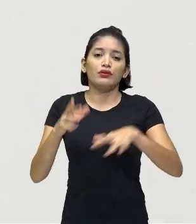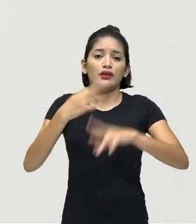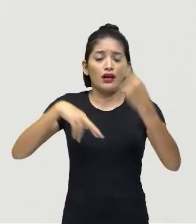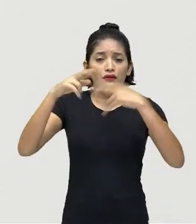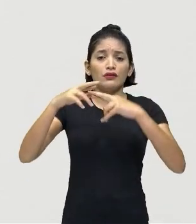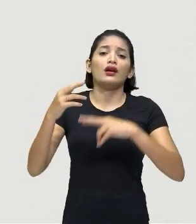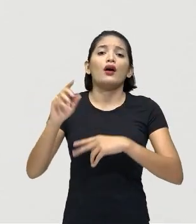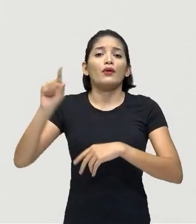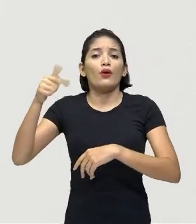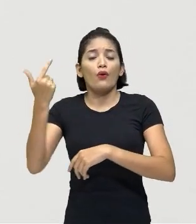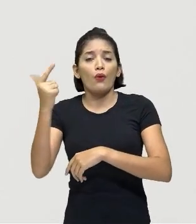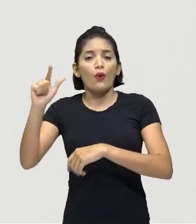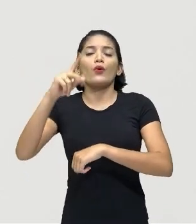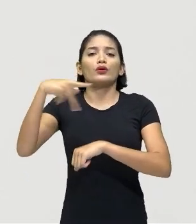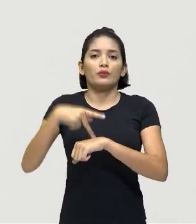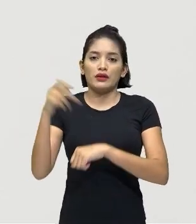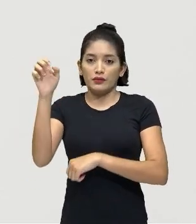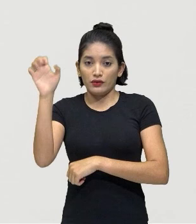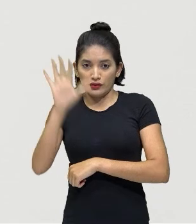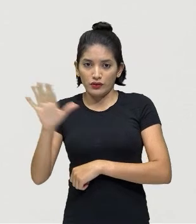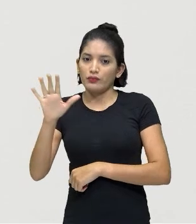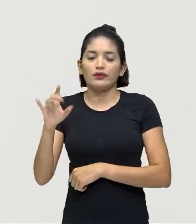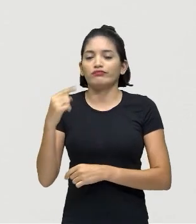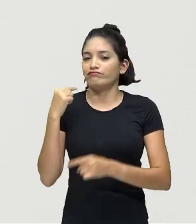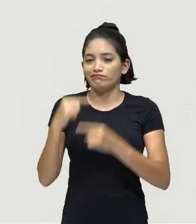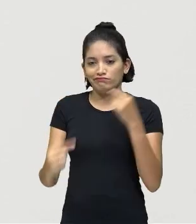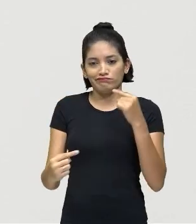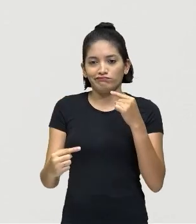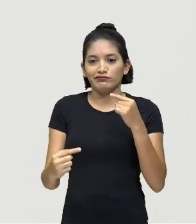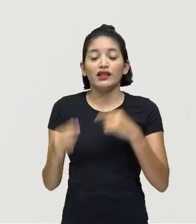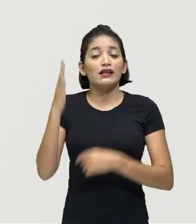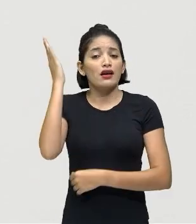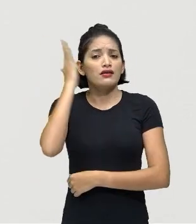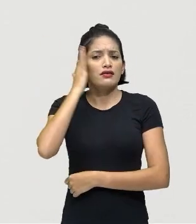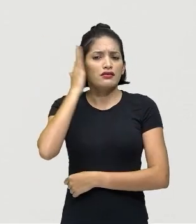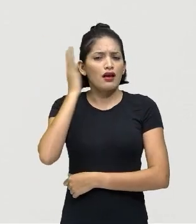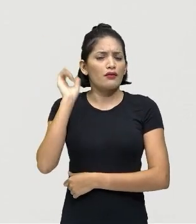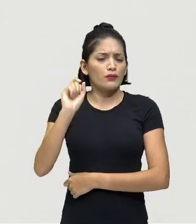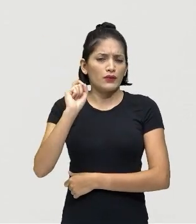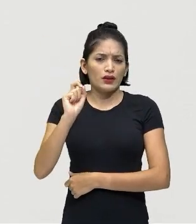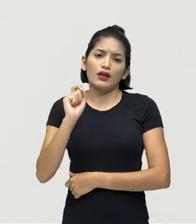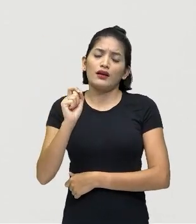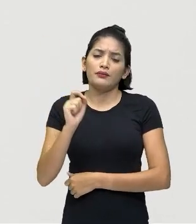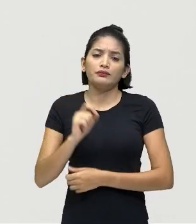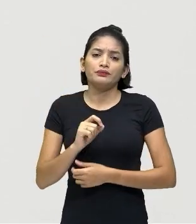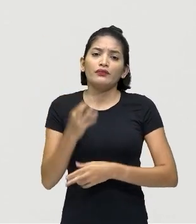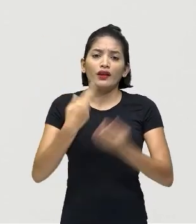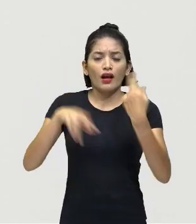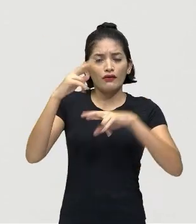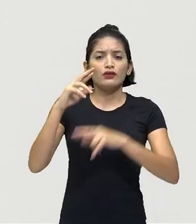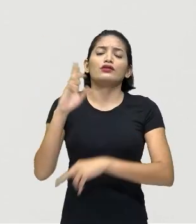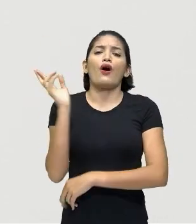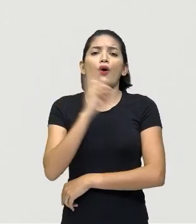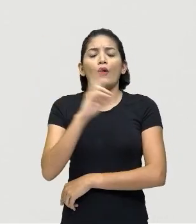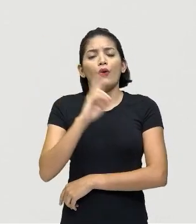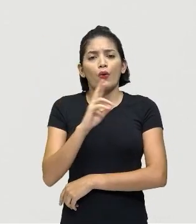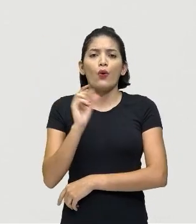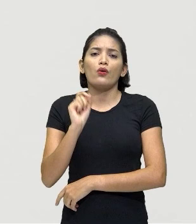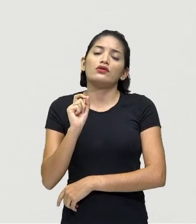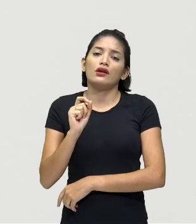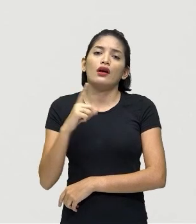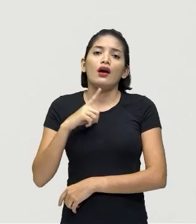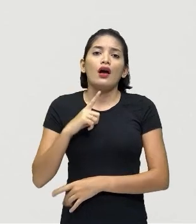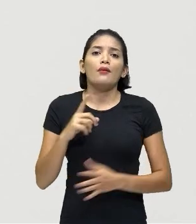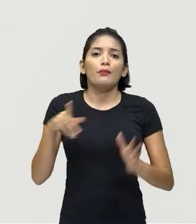para países dominados pelos europeus? Não, a gente sabe que essa questão da Revolução Russa, ela vai ali instaurar-se em